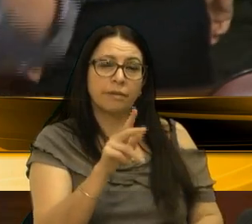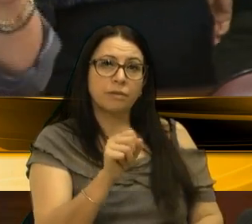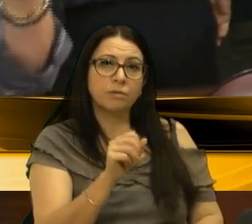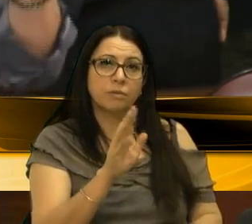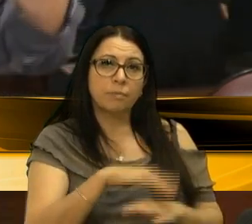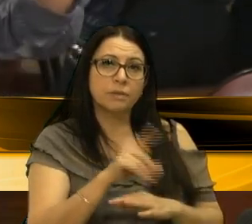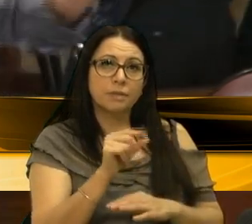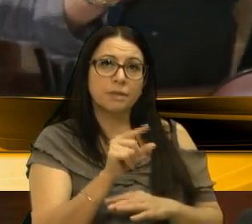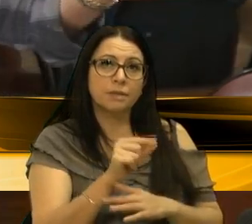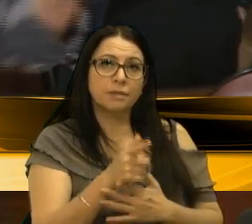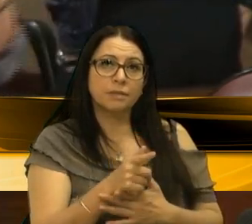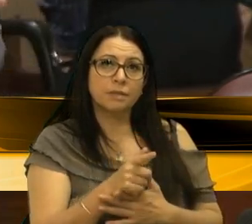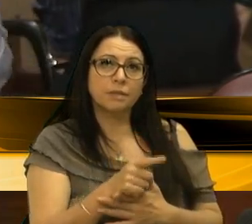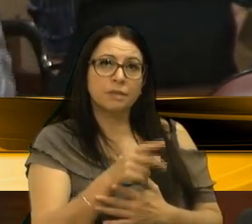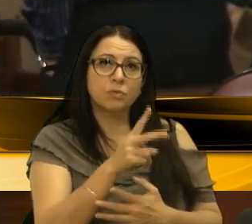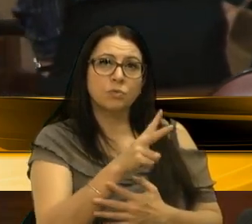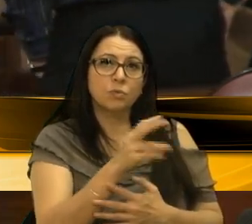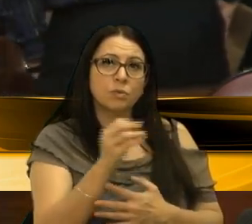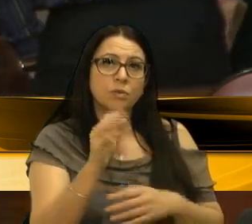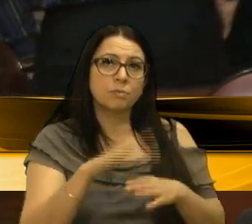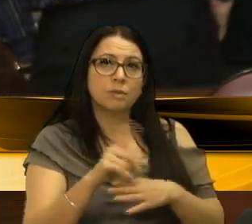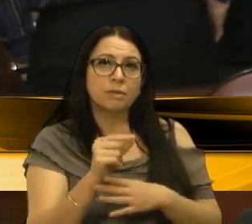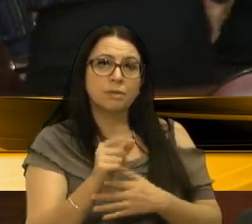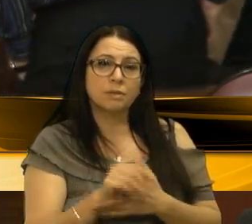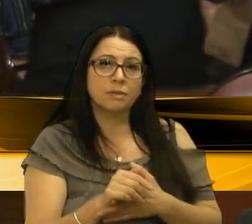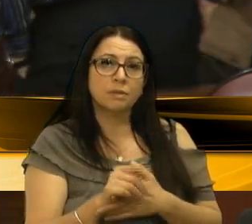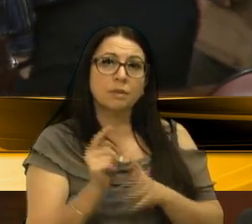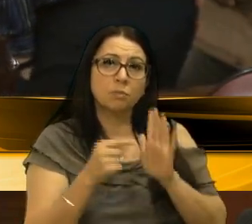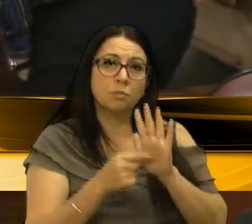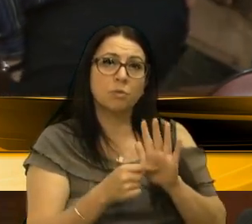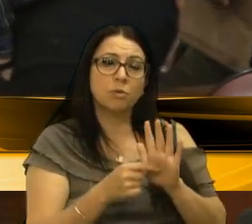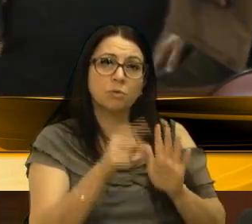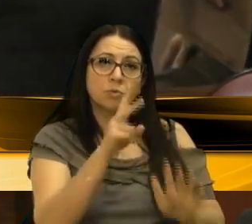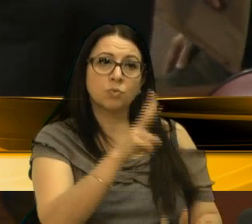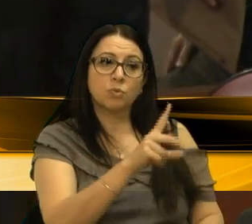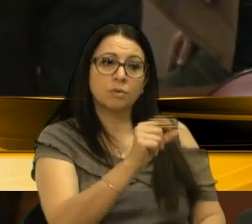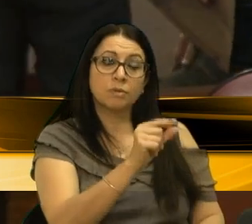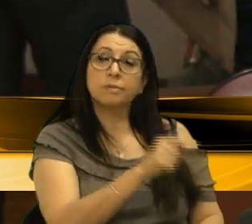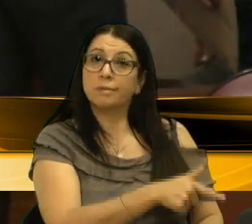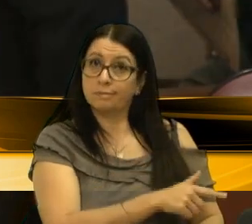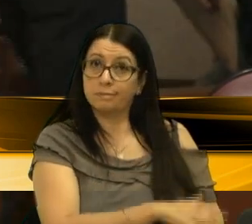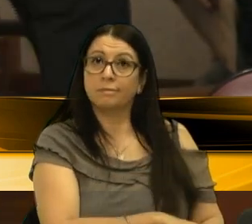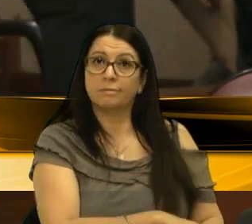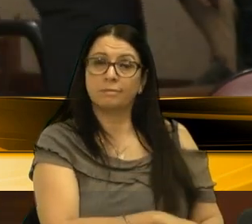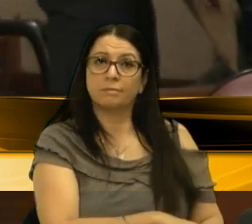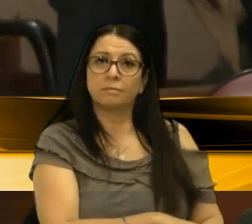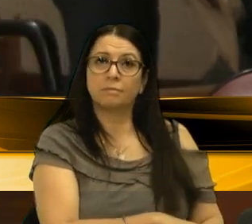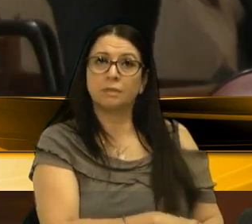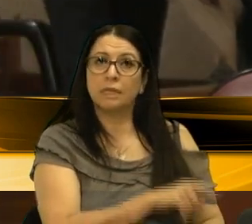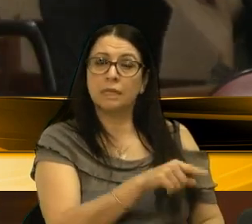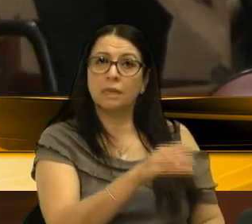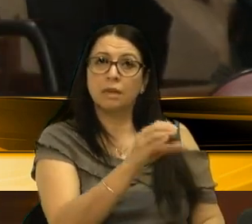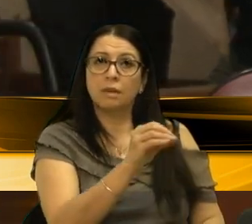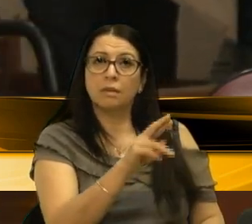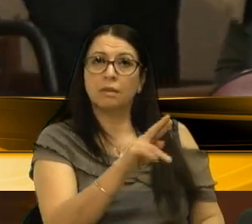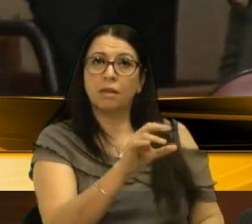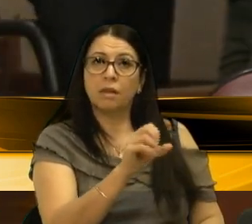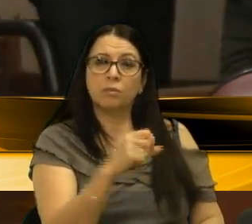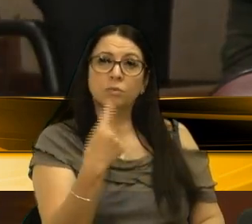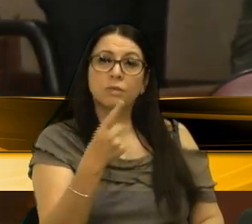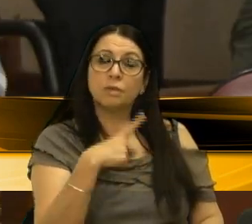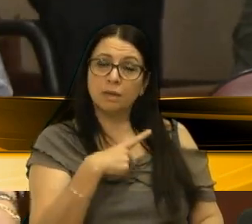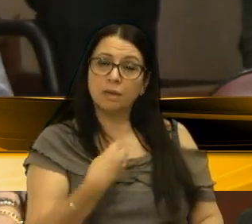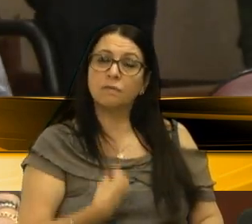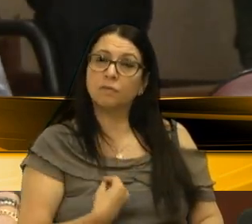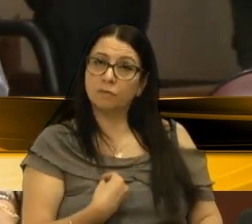10. Então, fica 200 mais 10. Então, aqui aparece 210. Então, aqui são os cargos que efetivamente